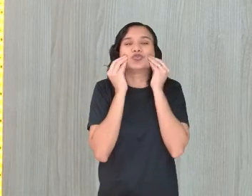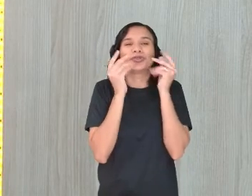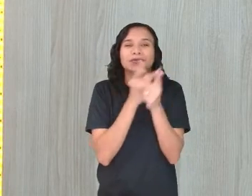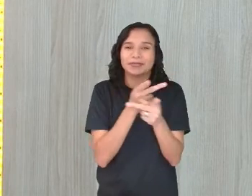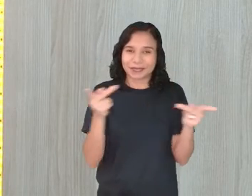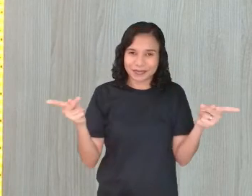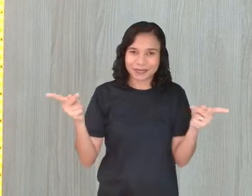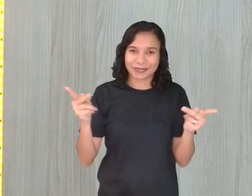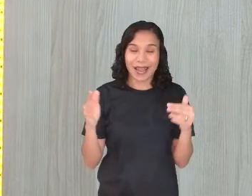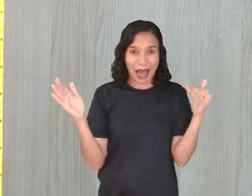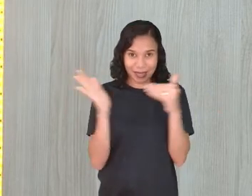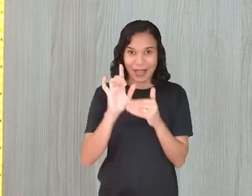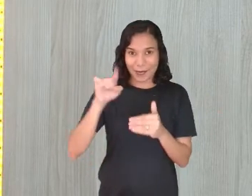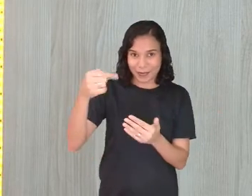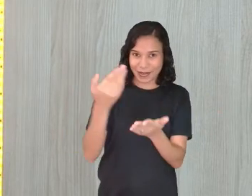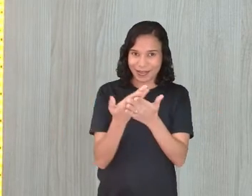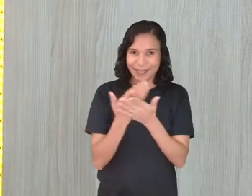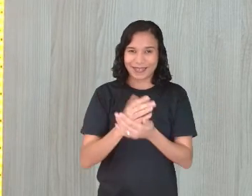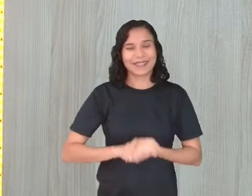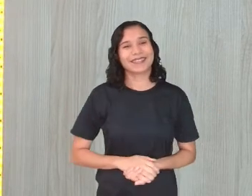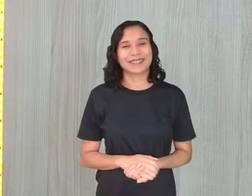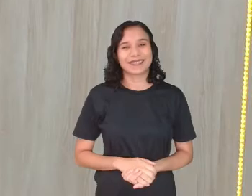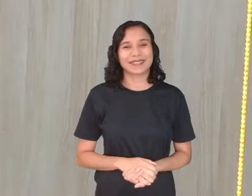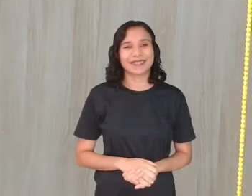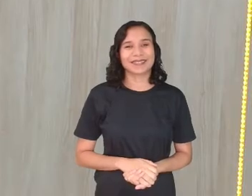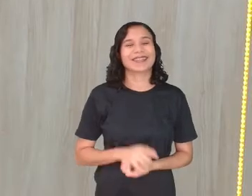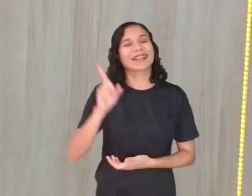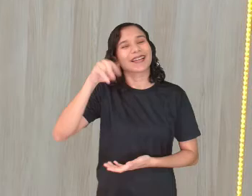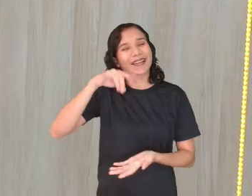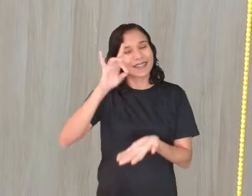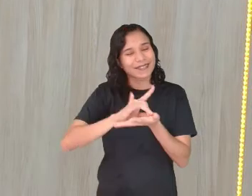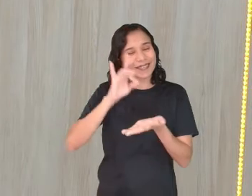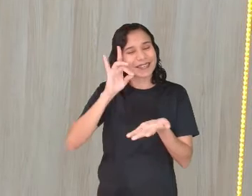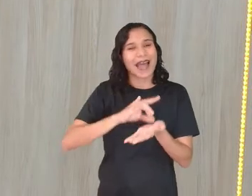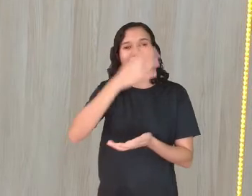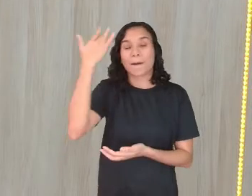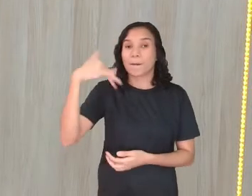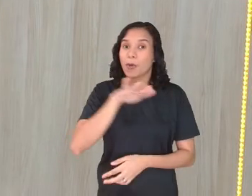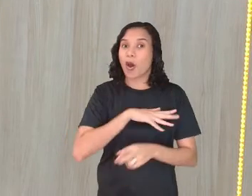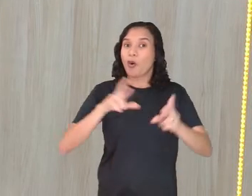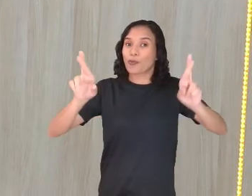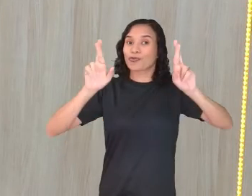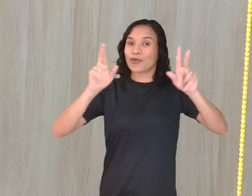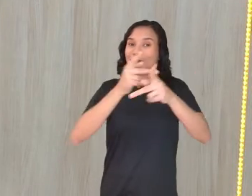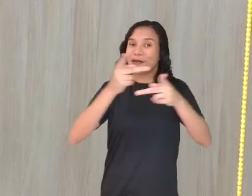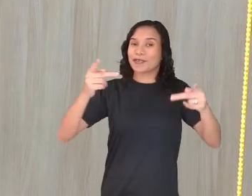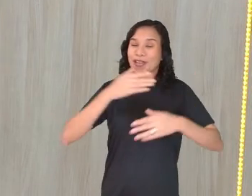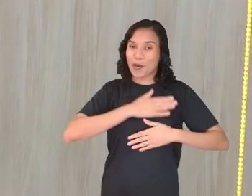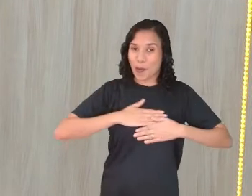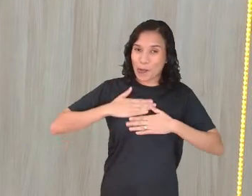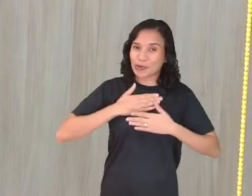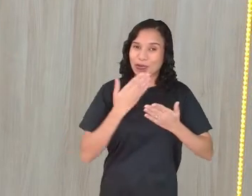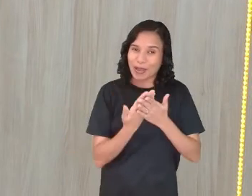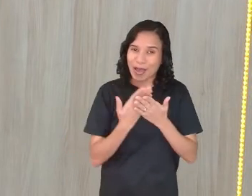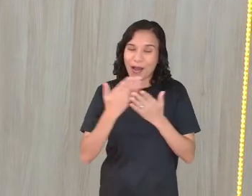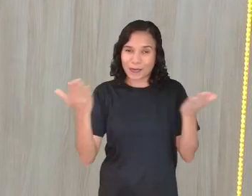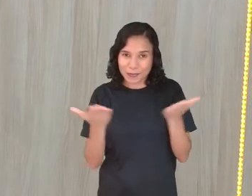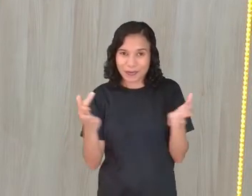coração de vocês e até outra hora, se Deus quiser. Pois é, gente. Eu espero que vocês tenham gostado dessa aula de hoje. Eu